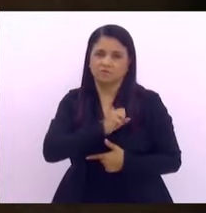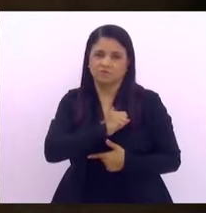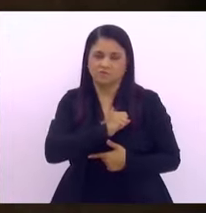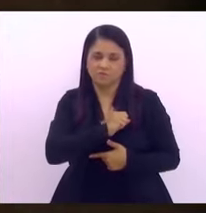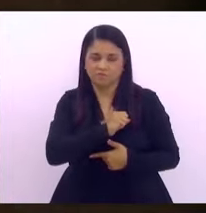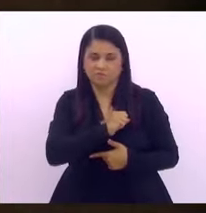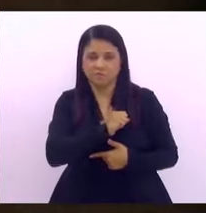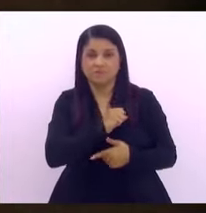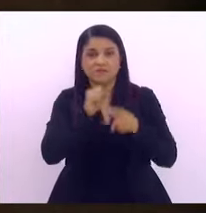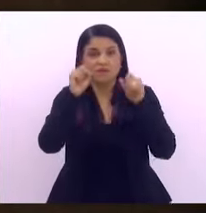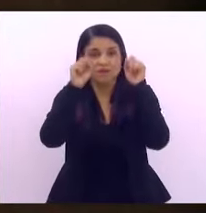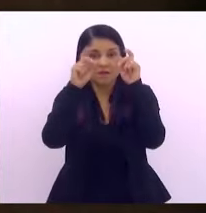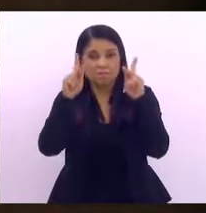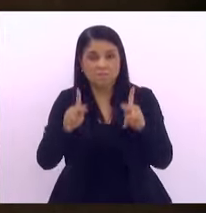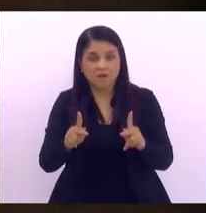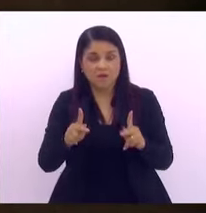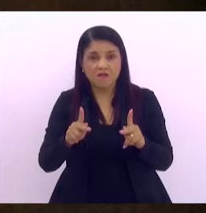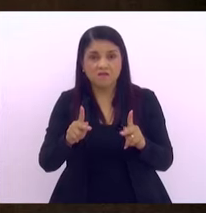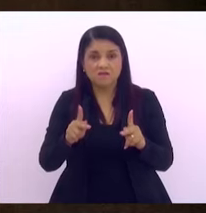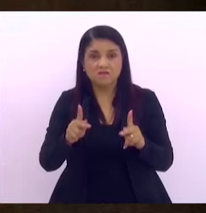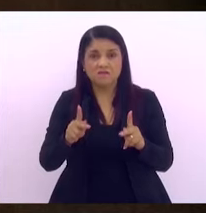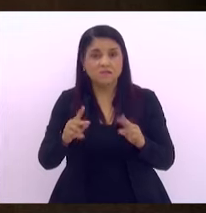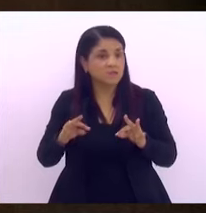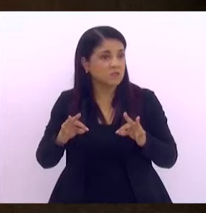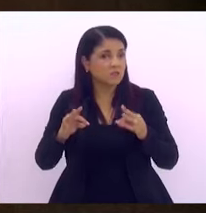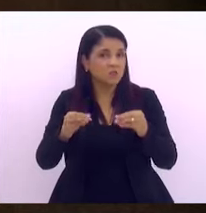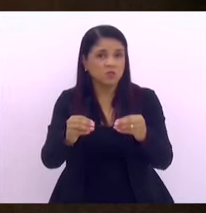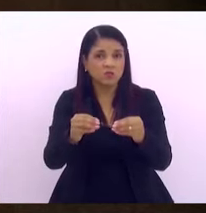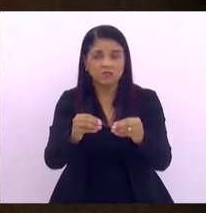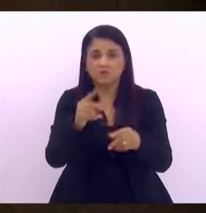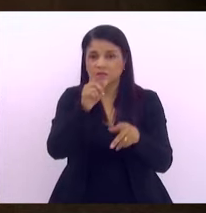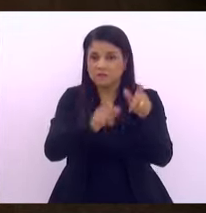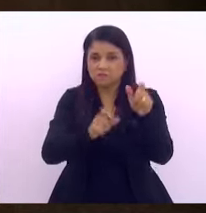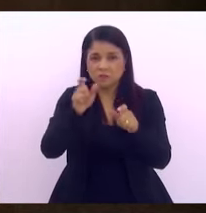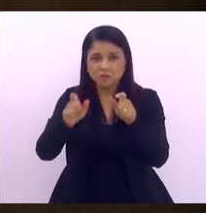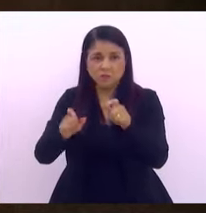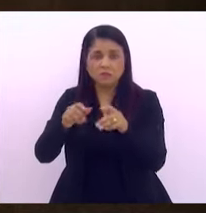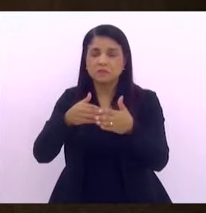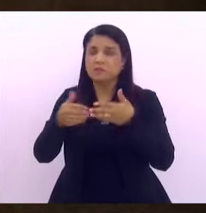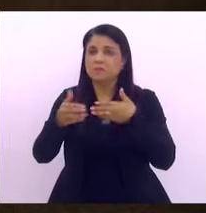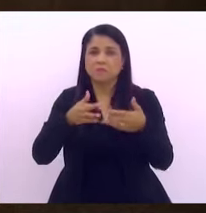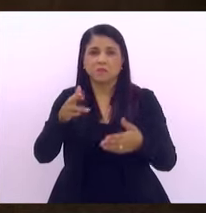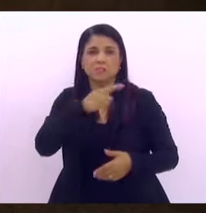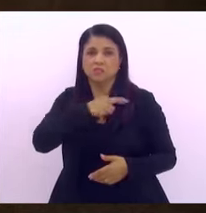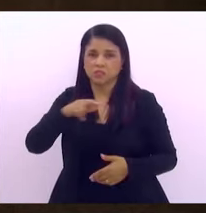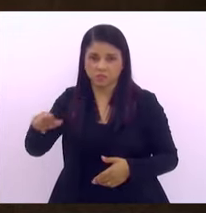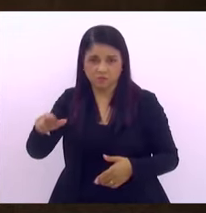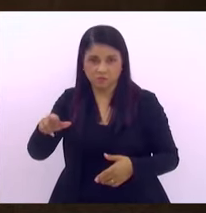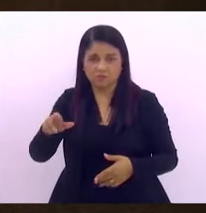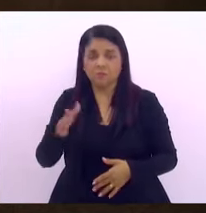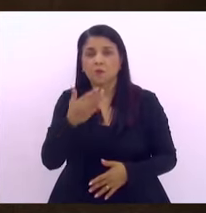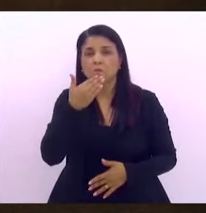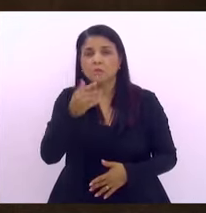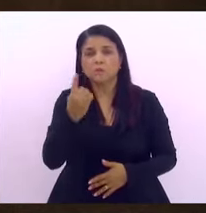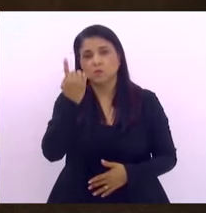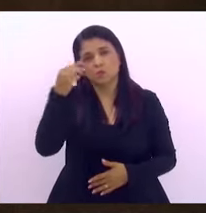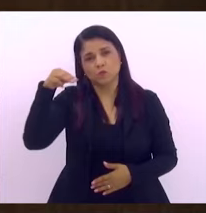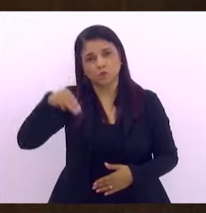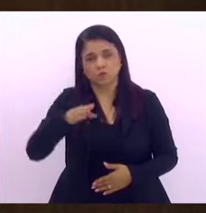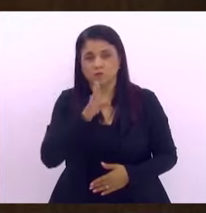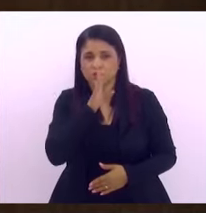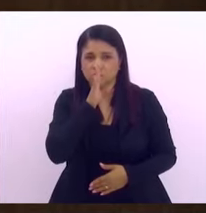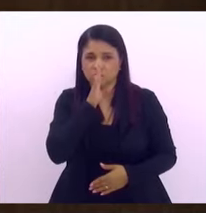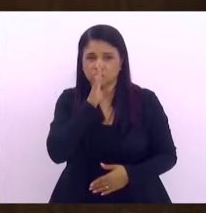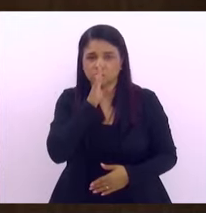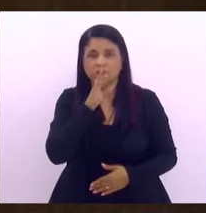que a paz é comum entre todos, independente do credo religioso. Pedi um minuto de silêncio, presidente,